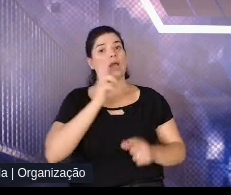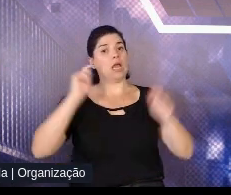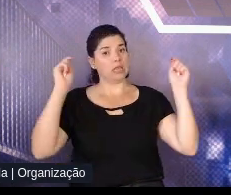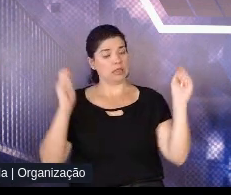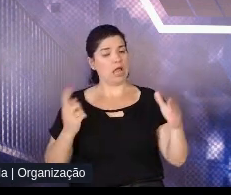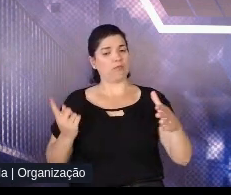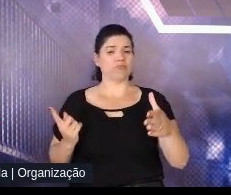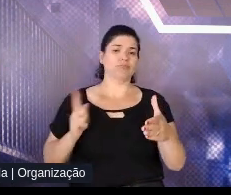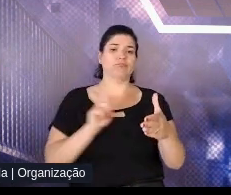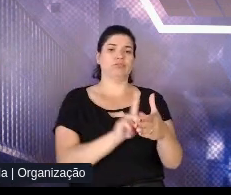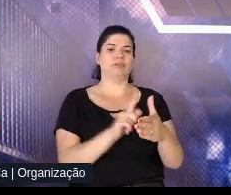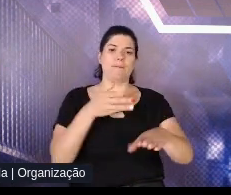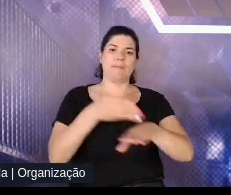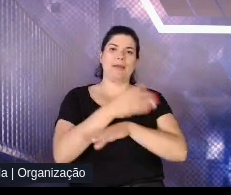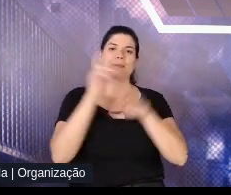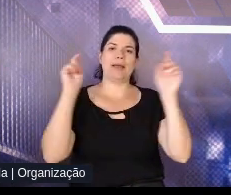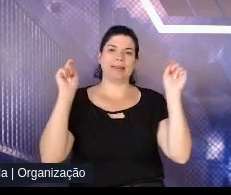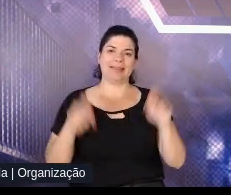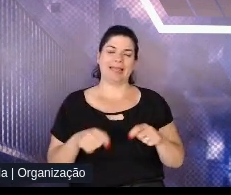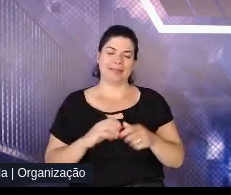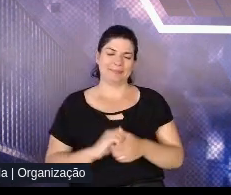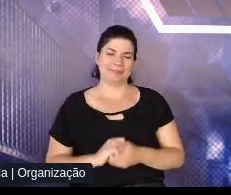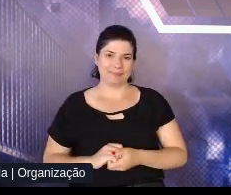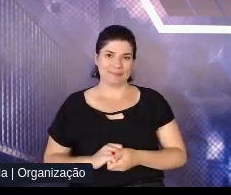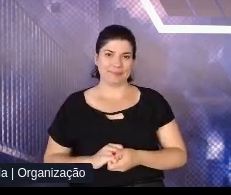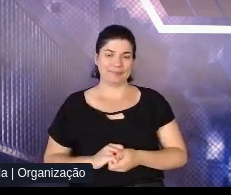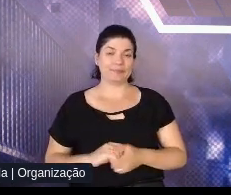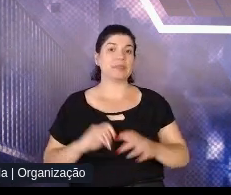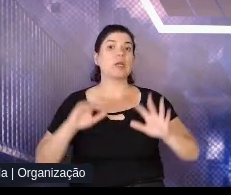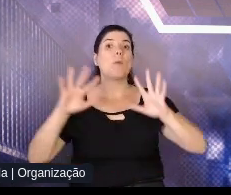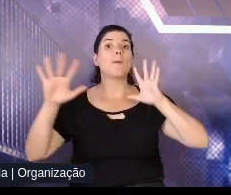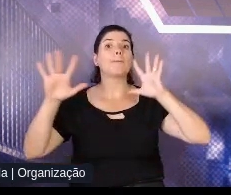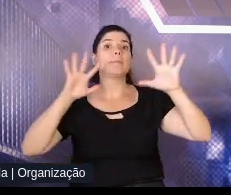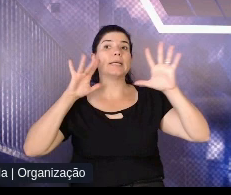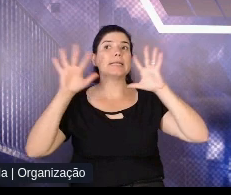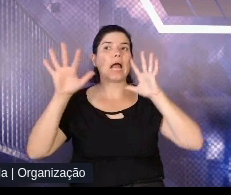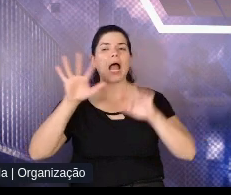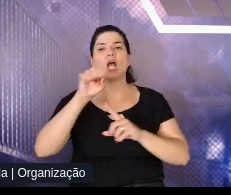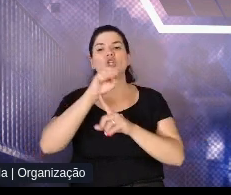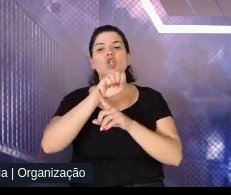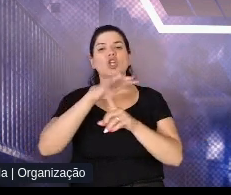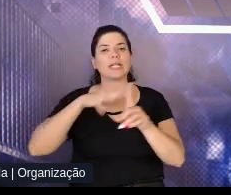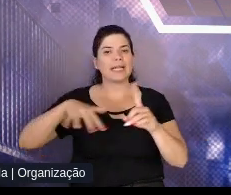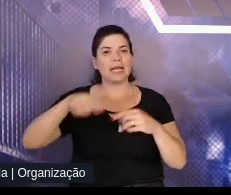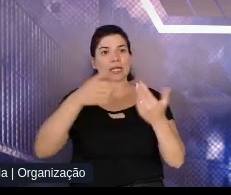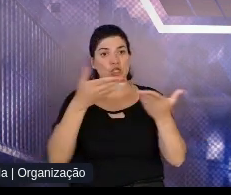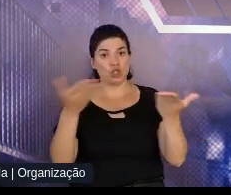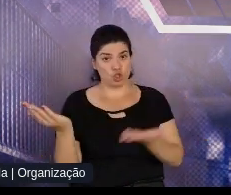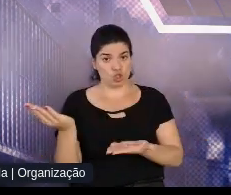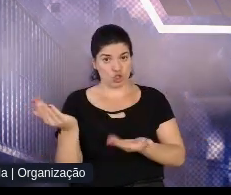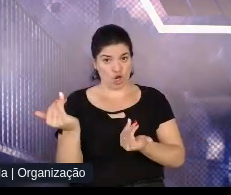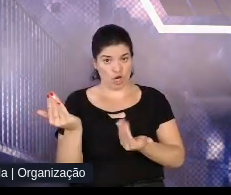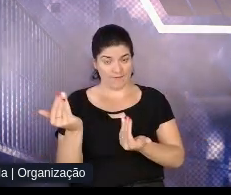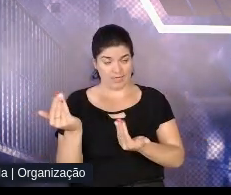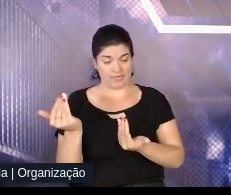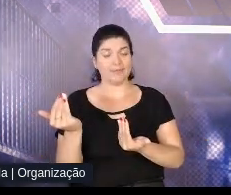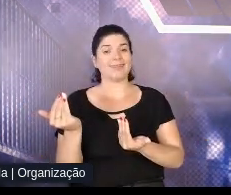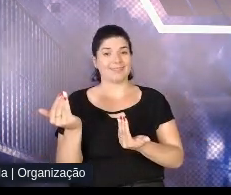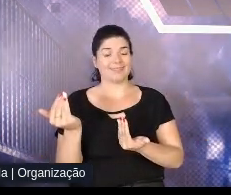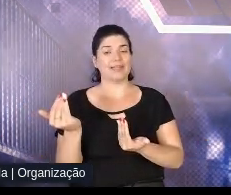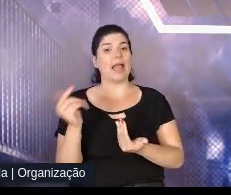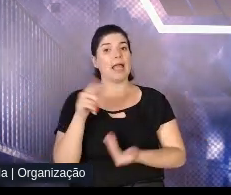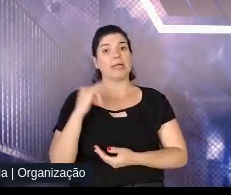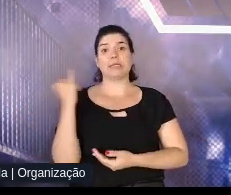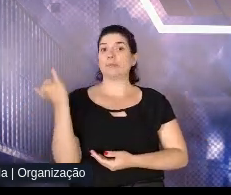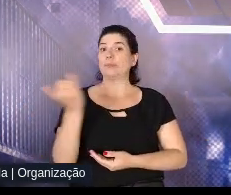daquele universo. E pensando um pouco mais na sociedade de jovem, juvenil, é